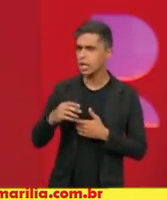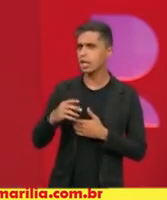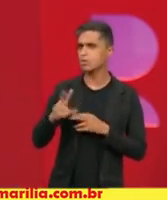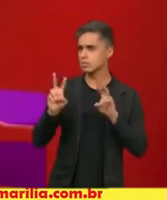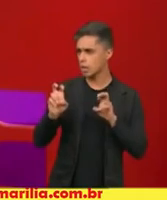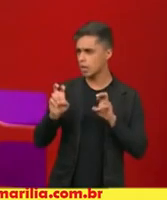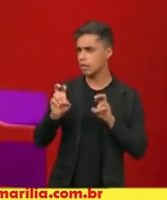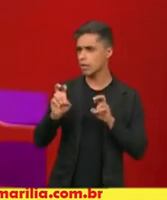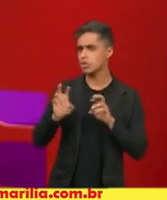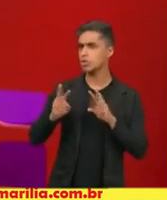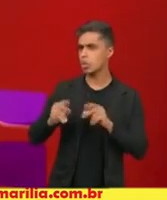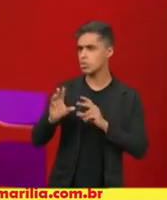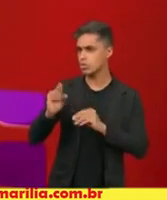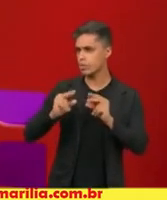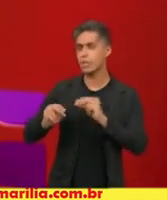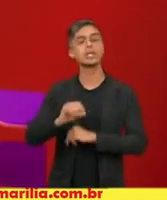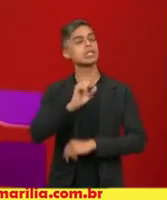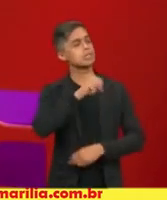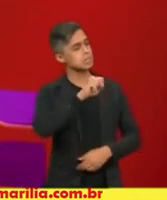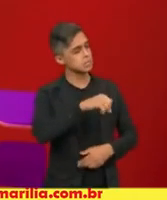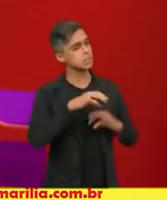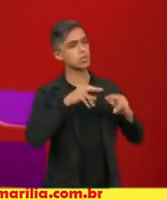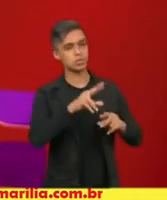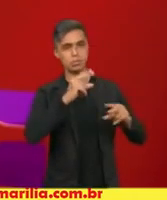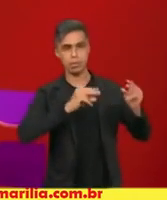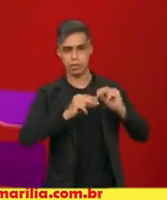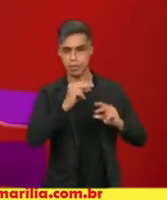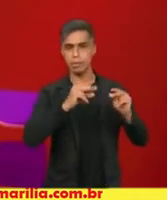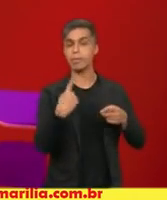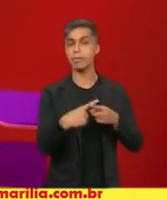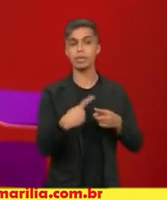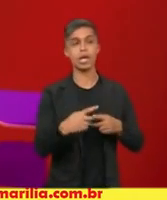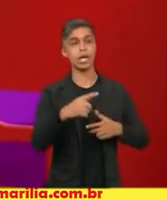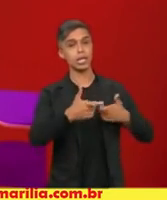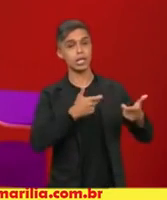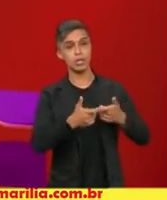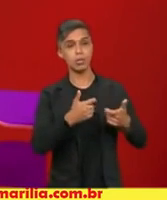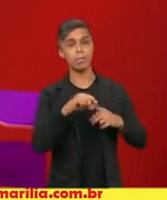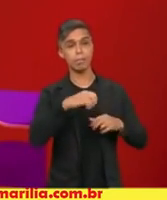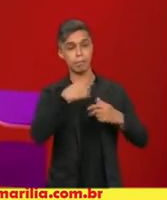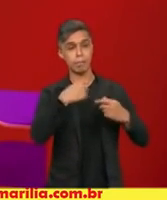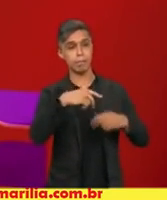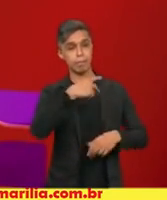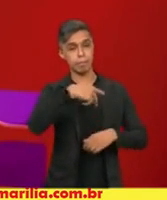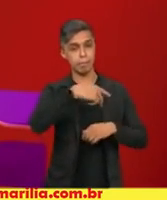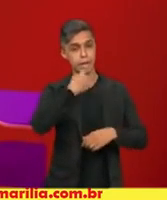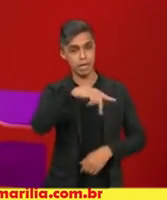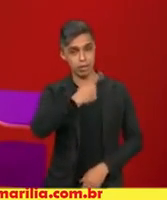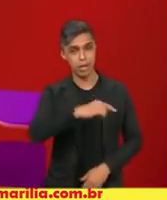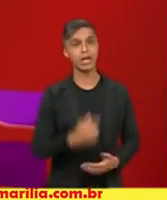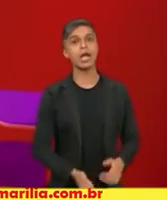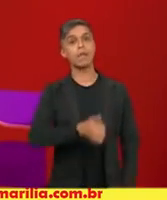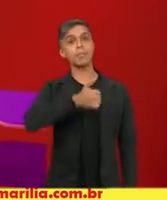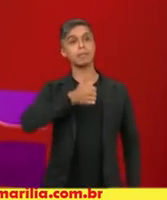Um assunto totalmente corriqueiro, né? Tanto é que a Guerra do Paraguai, ela é a primeira guerra brasileira do século XIX